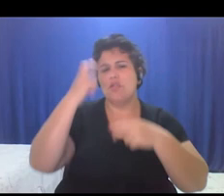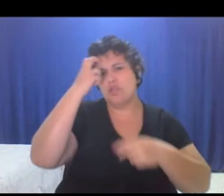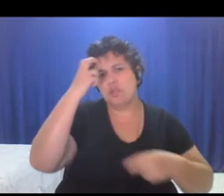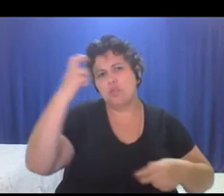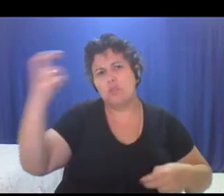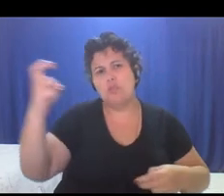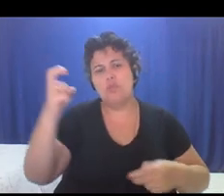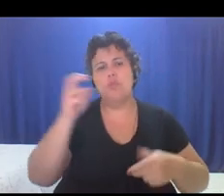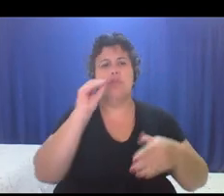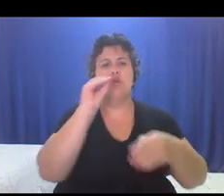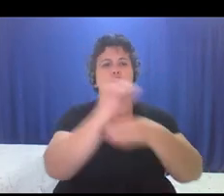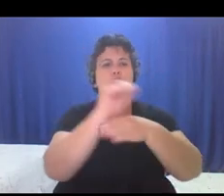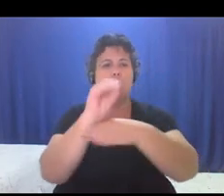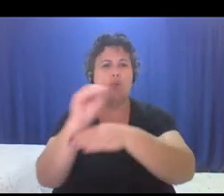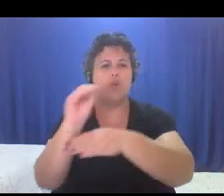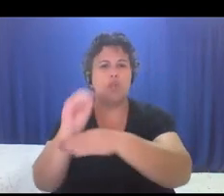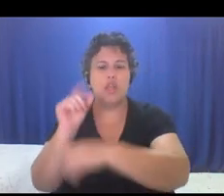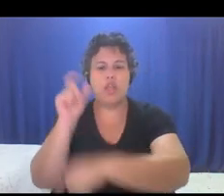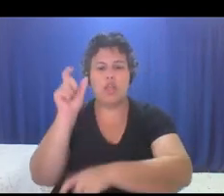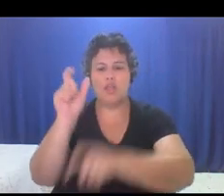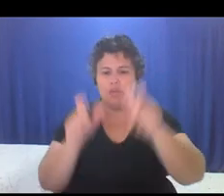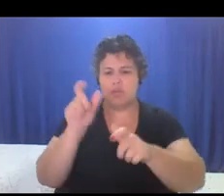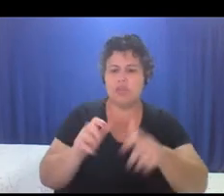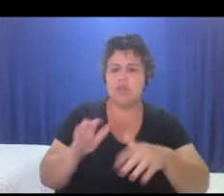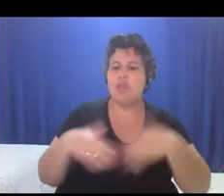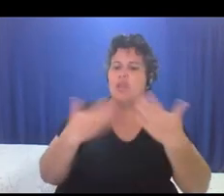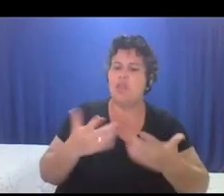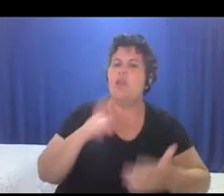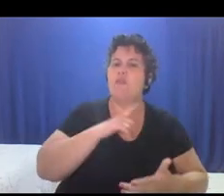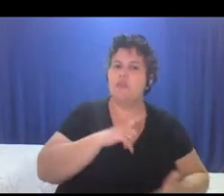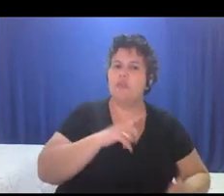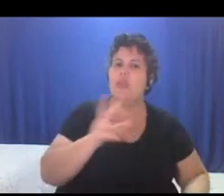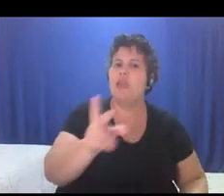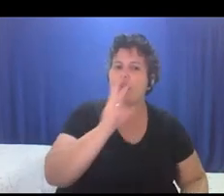né? E quando ele traz isso para mim, assim, é incrível.